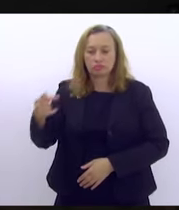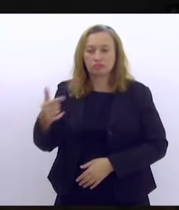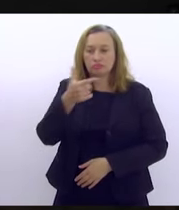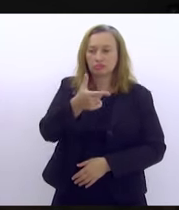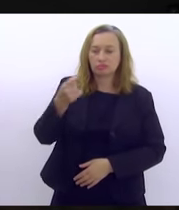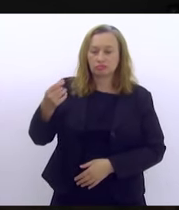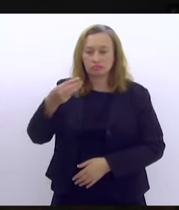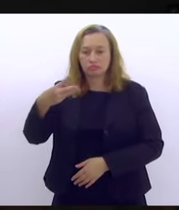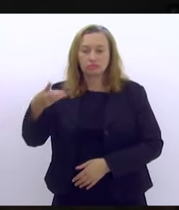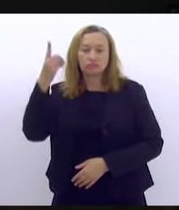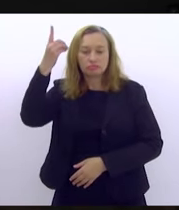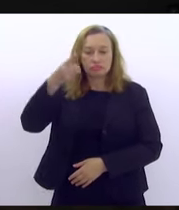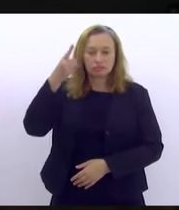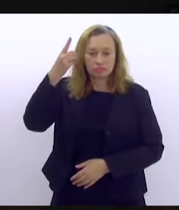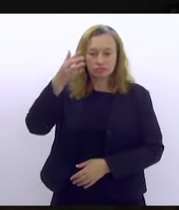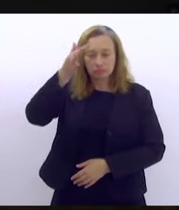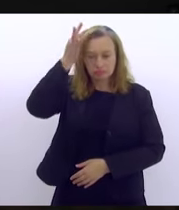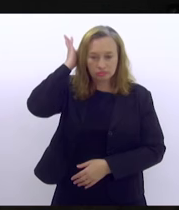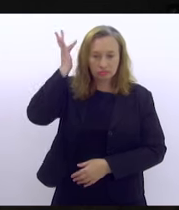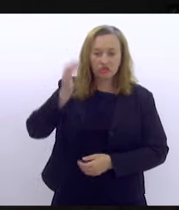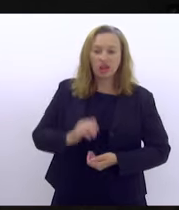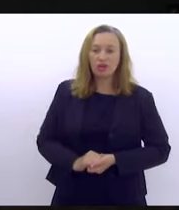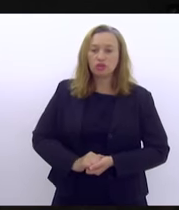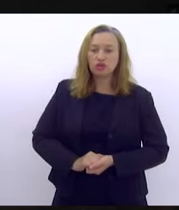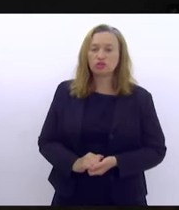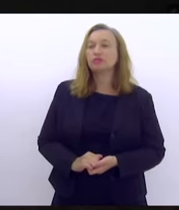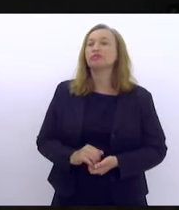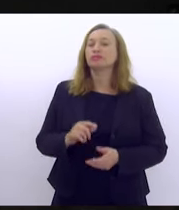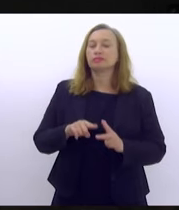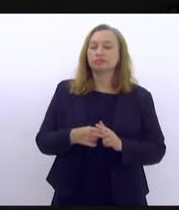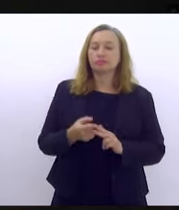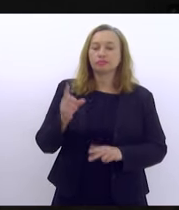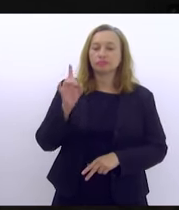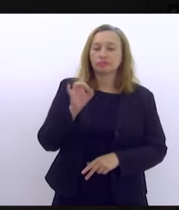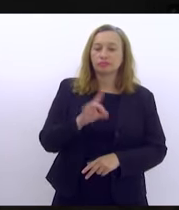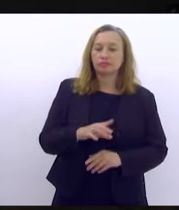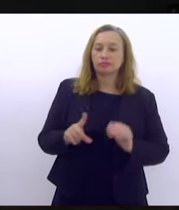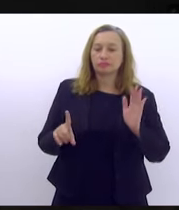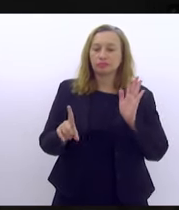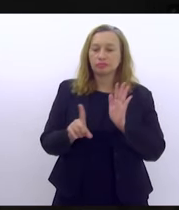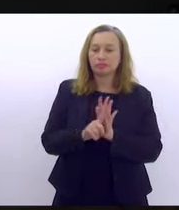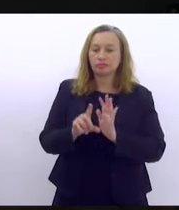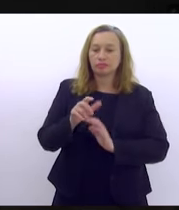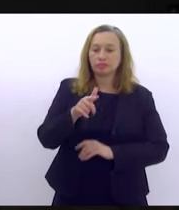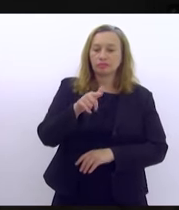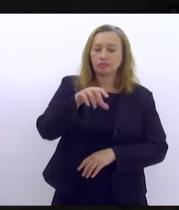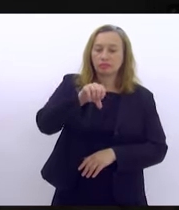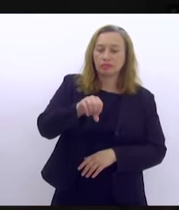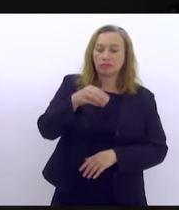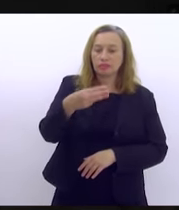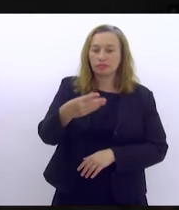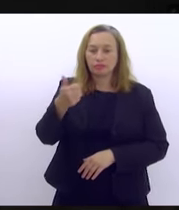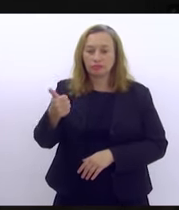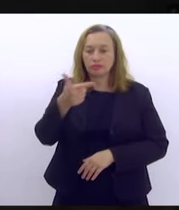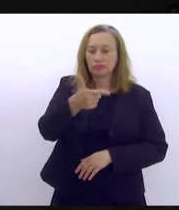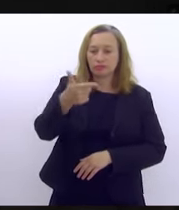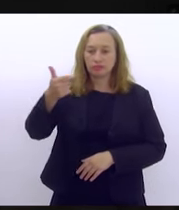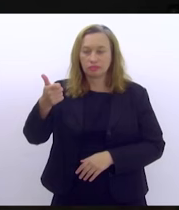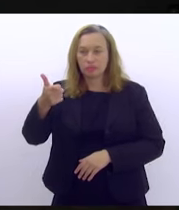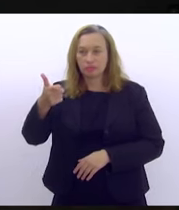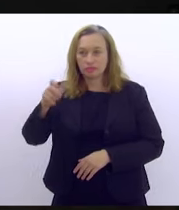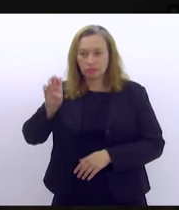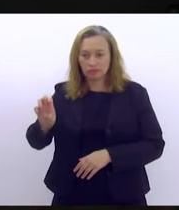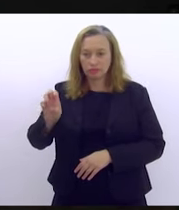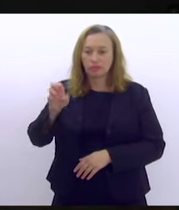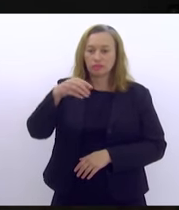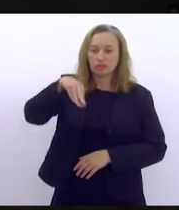947/2023, de autoria do deputado Fred Pacheco, que altera a lei 5.931, de 25 de março de 2011, que dispõe sobre a criação